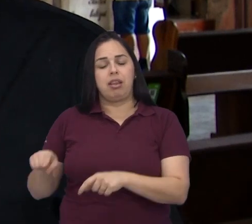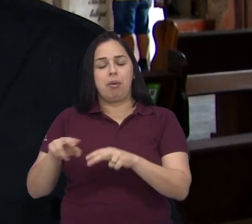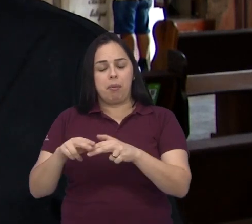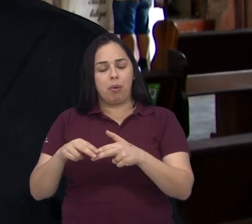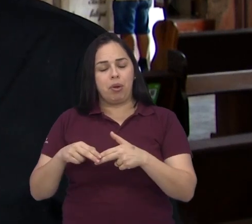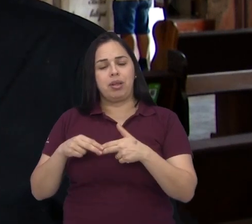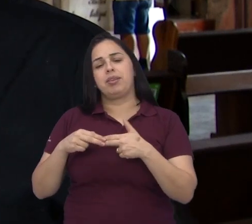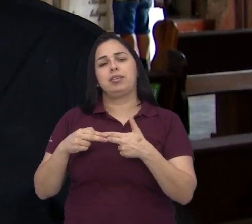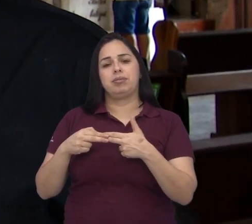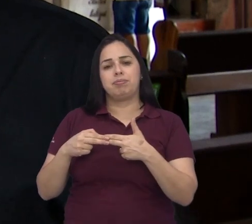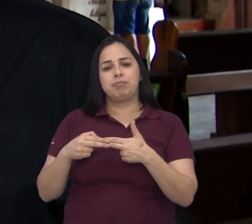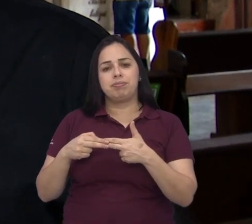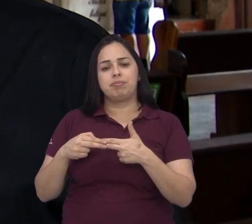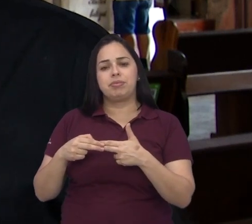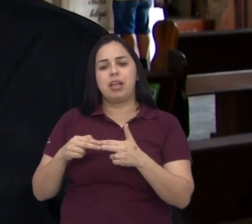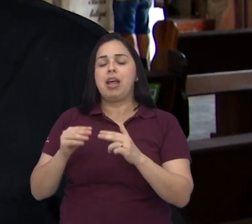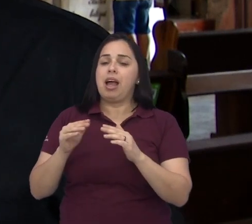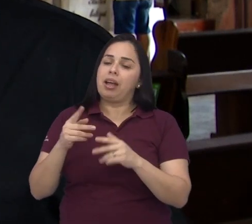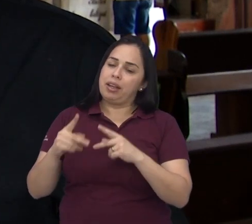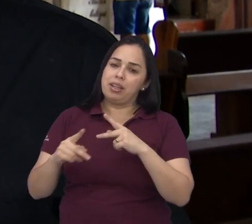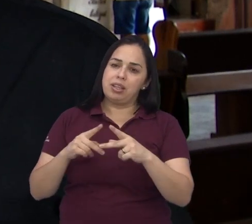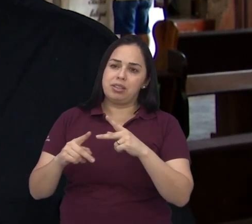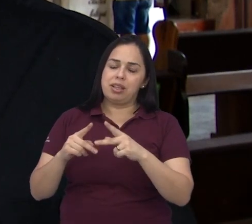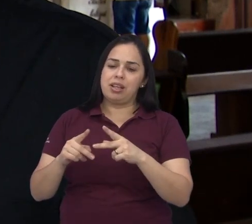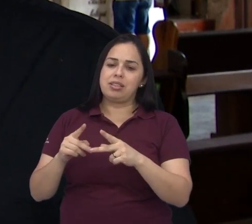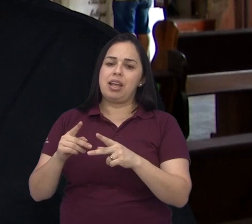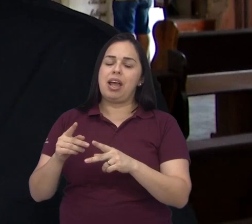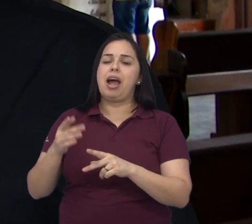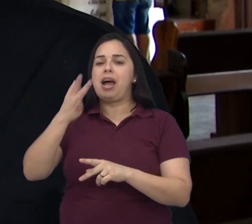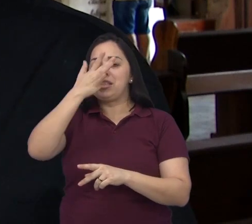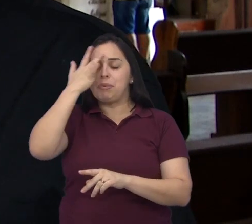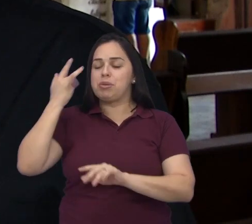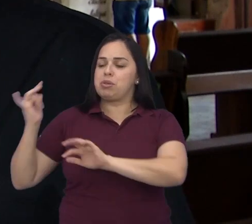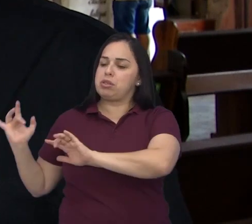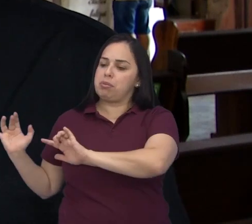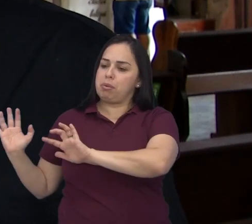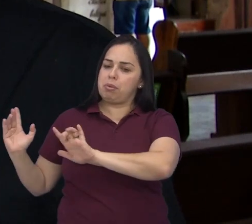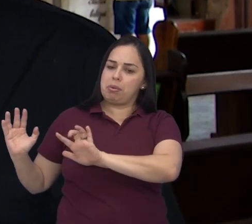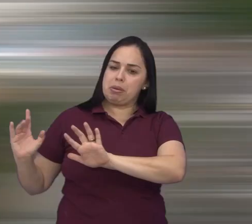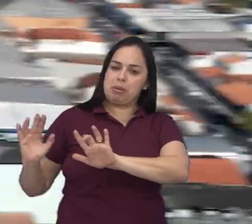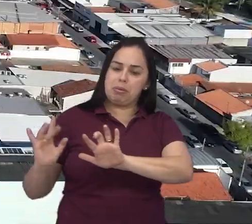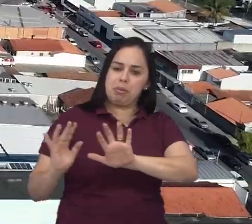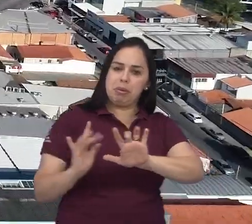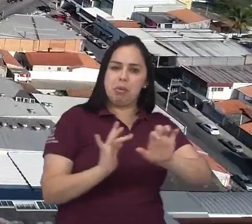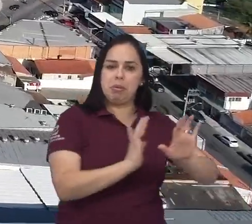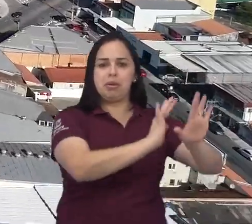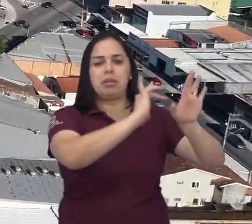assim São José acaba sendo um lugar de passagem, a matriz São José.